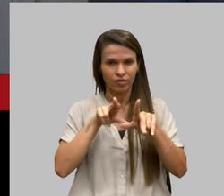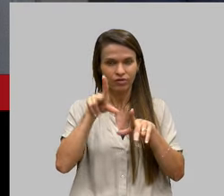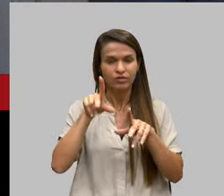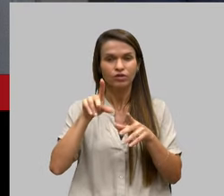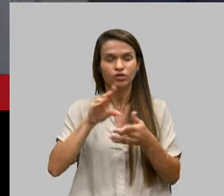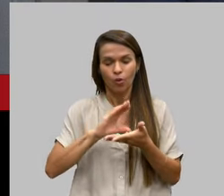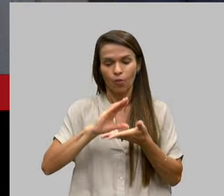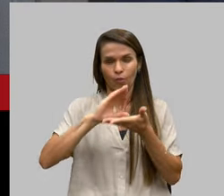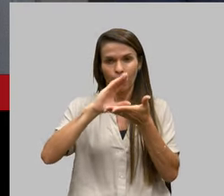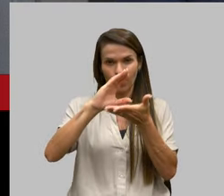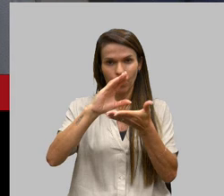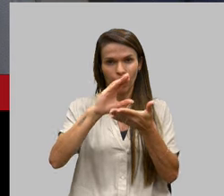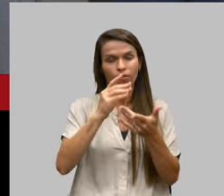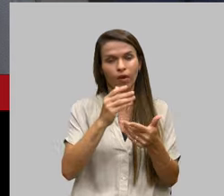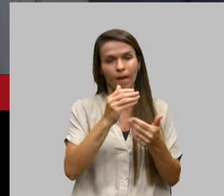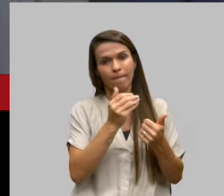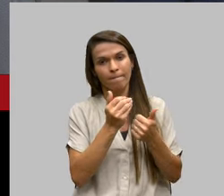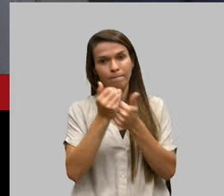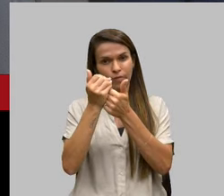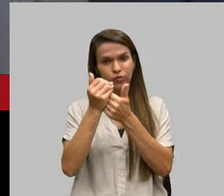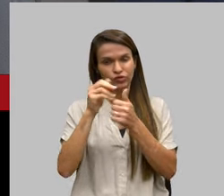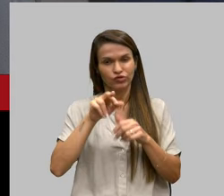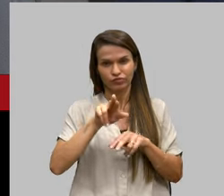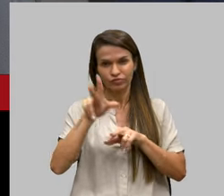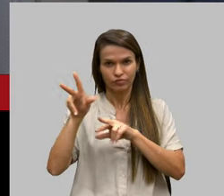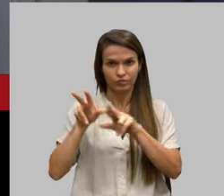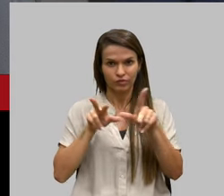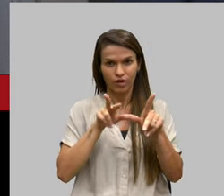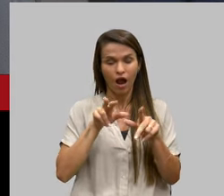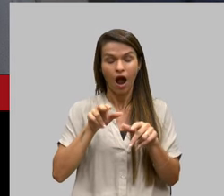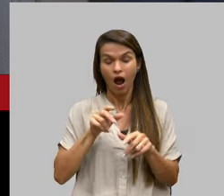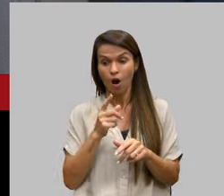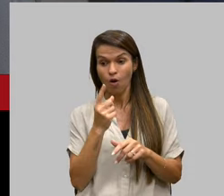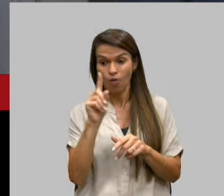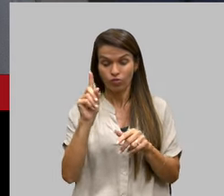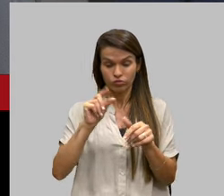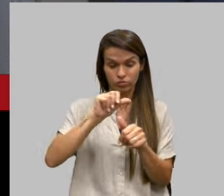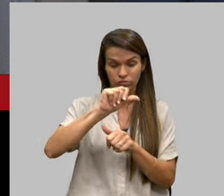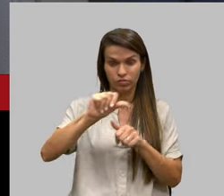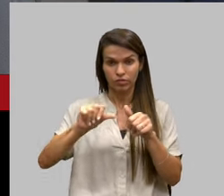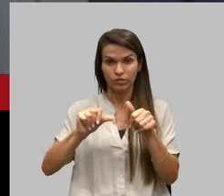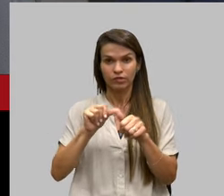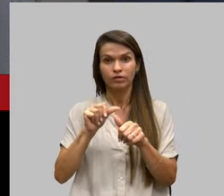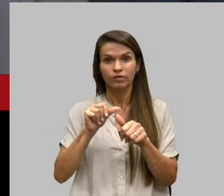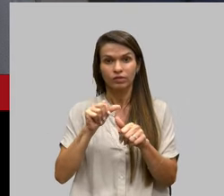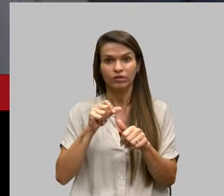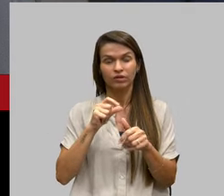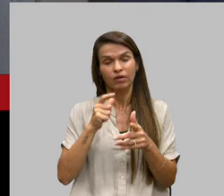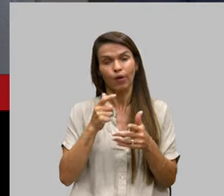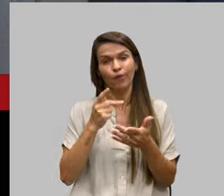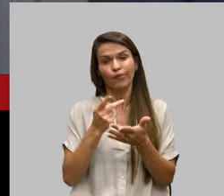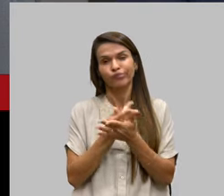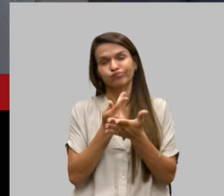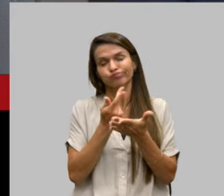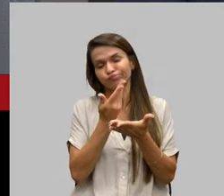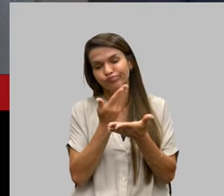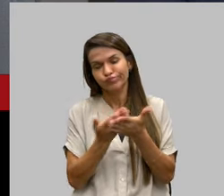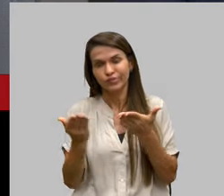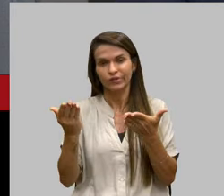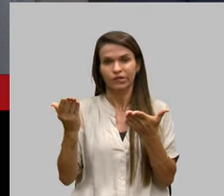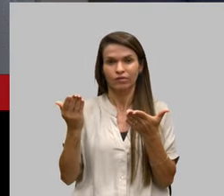distintas eh a última modificação ensejou a perda ainda que